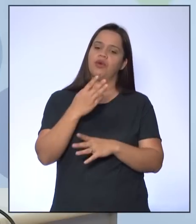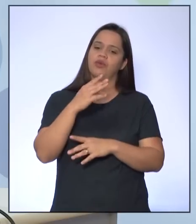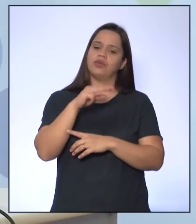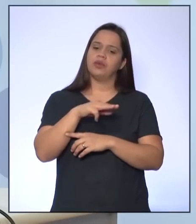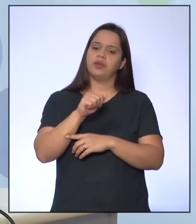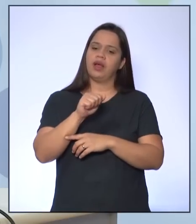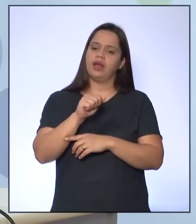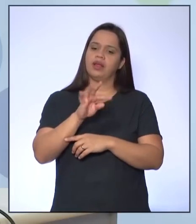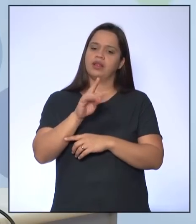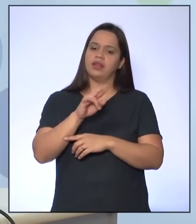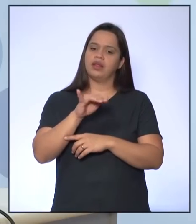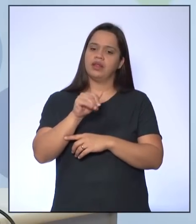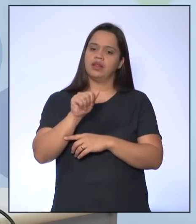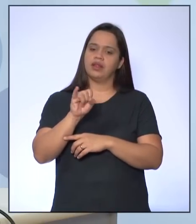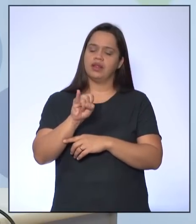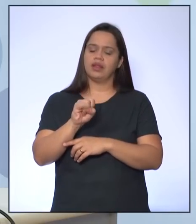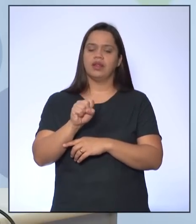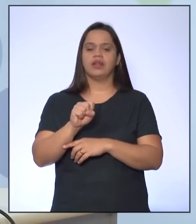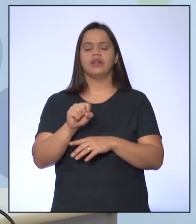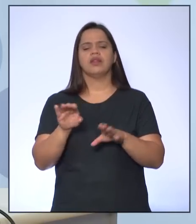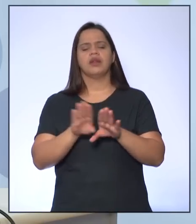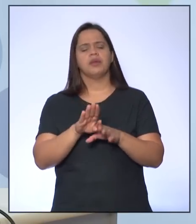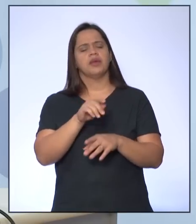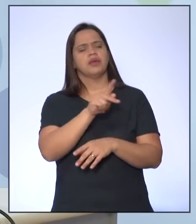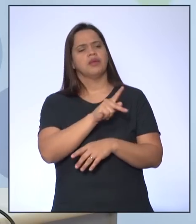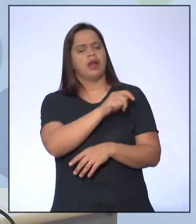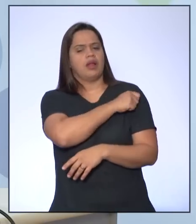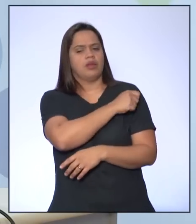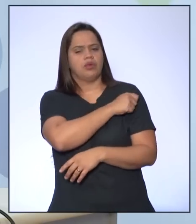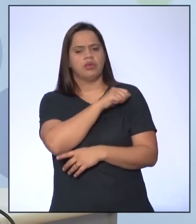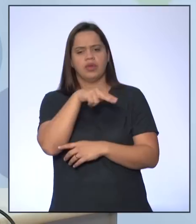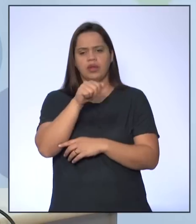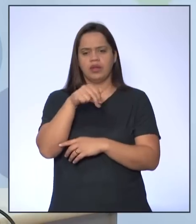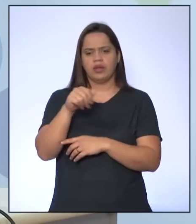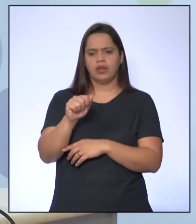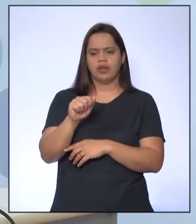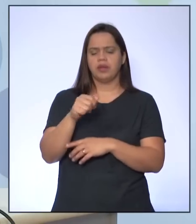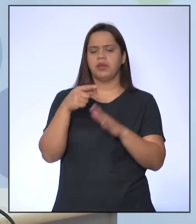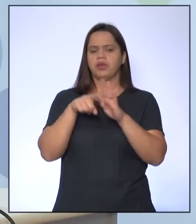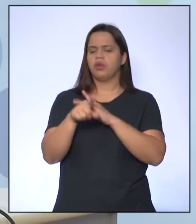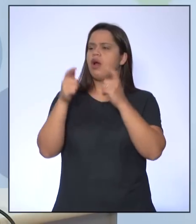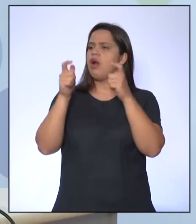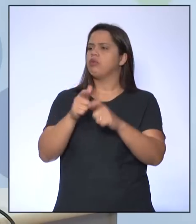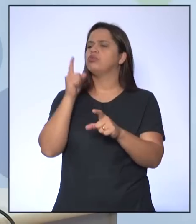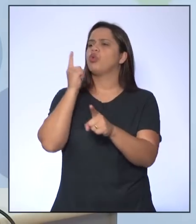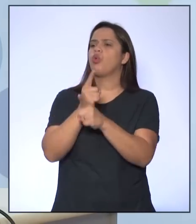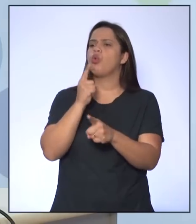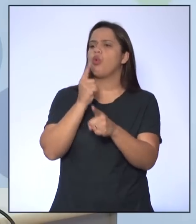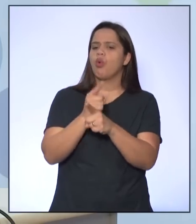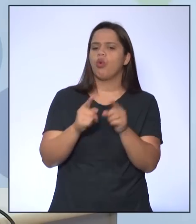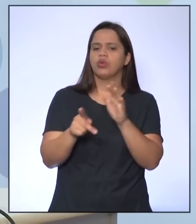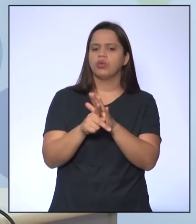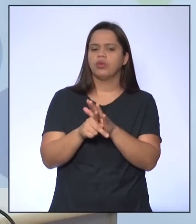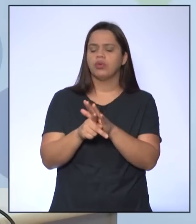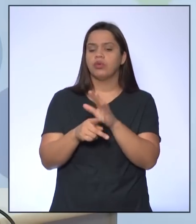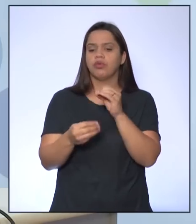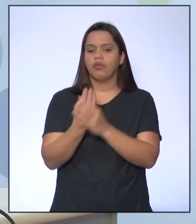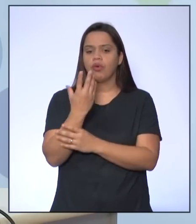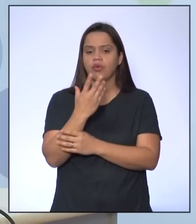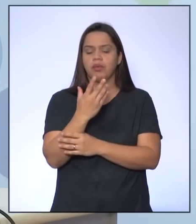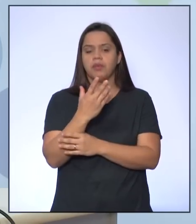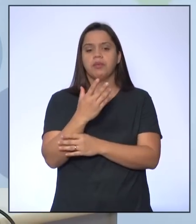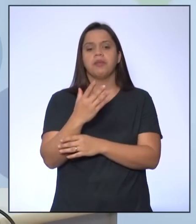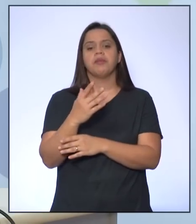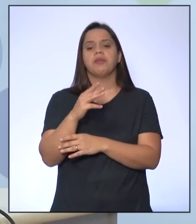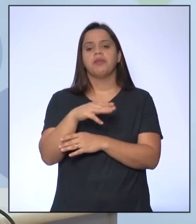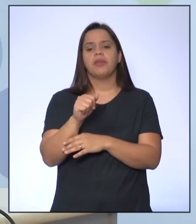materiais. E a Ana Júlia perguntou: onde essas fontes são achadas, professora? As fontes materiais, eu acho